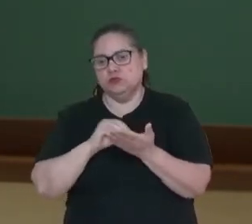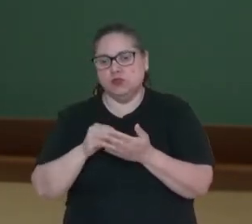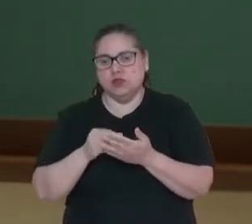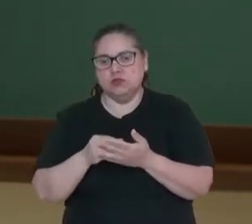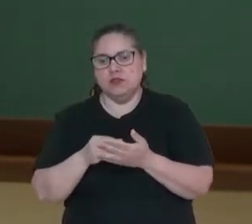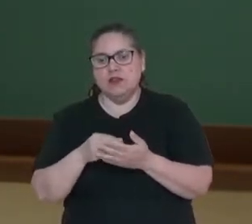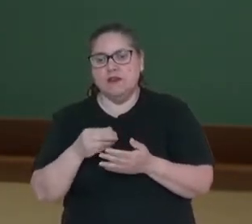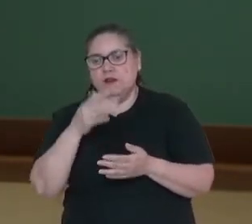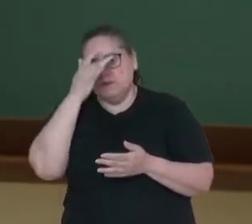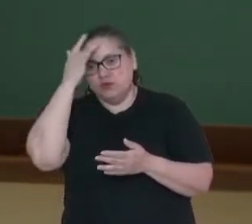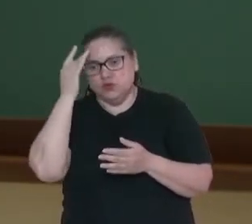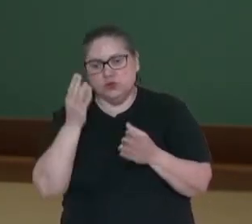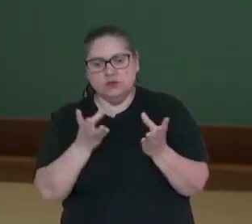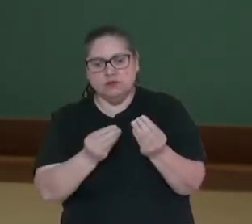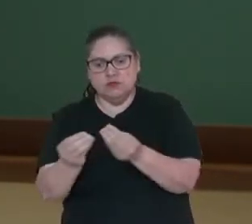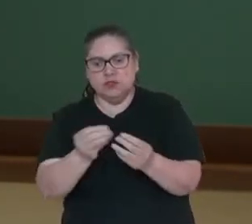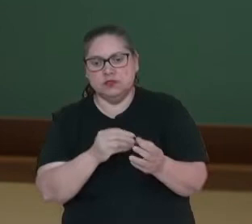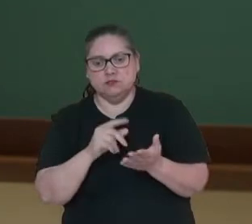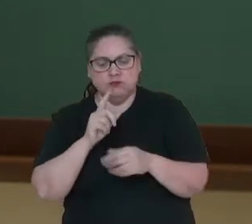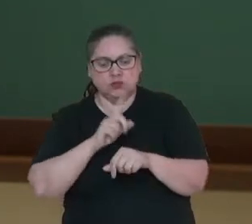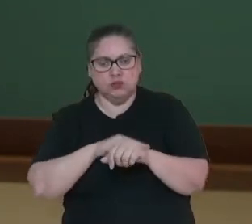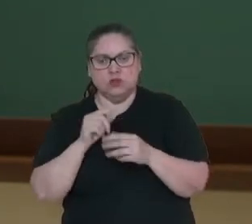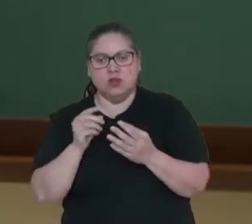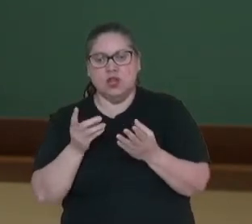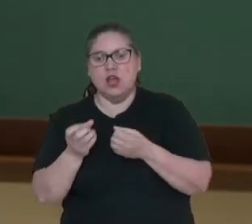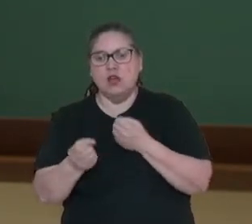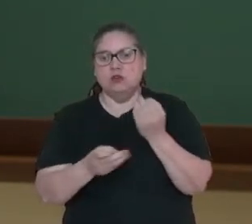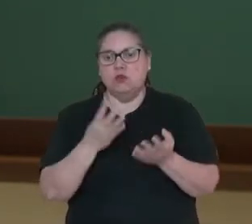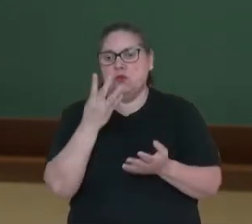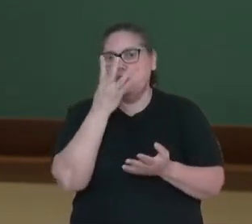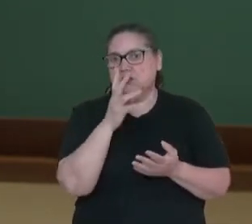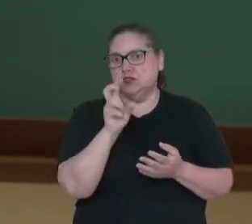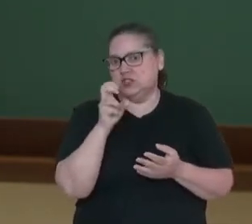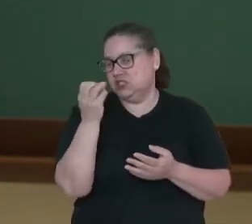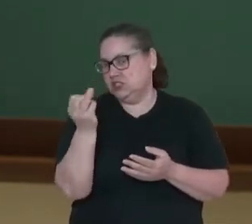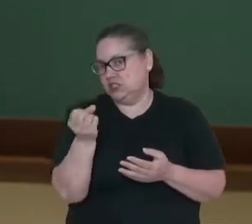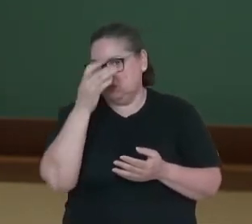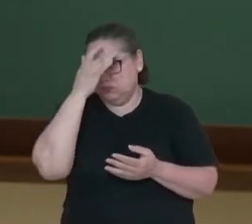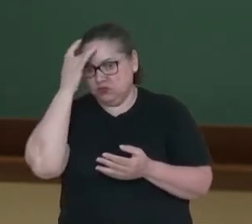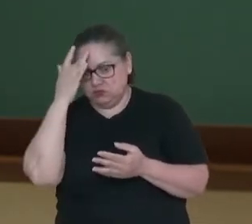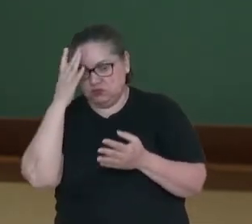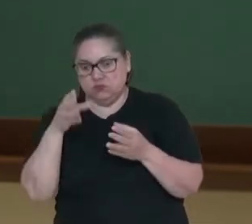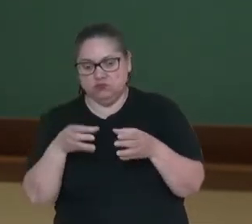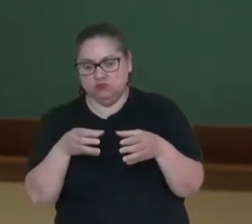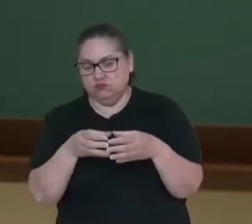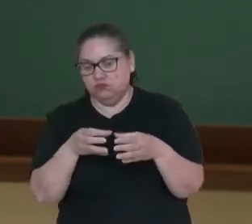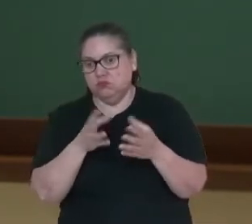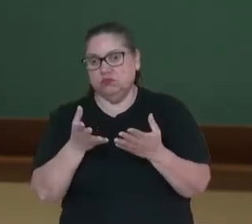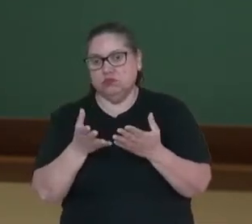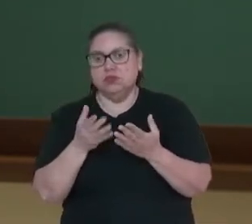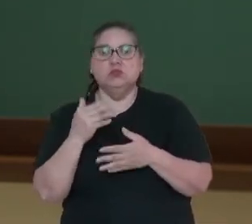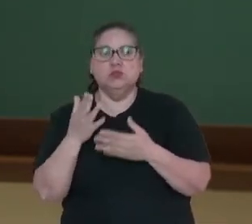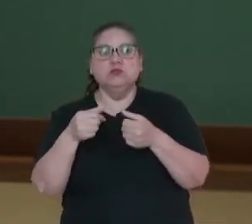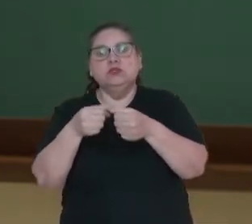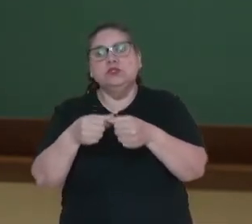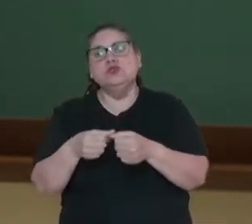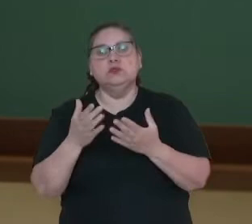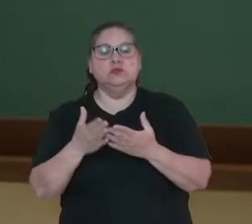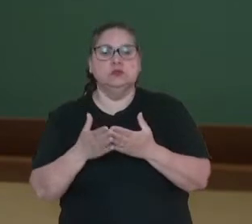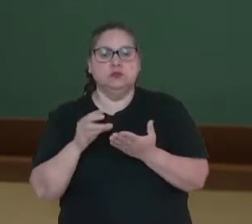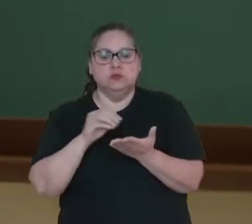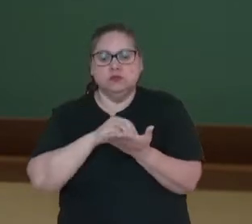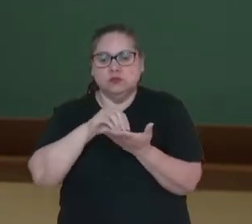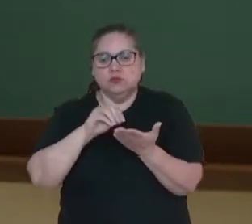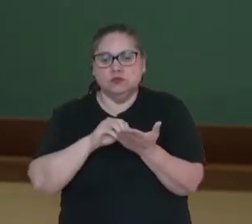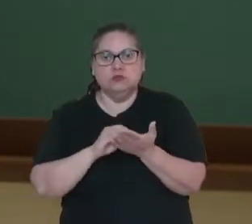várias pessoas ao mesmo tempo. Alguns jogos eram para 4 até 6 jogadores, tá? Isso foi que deixou os jogos